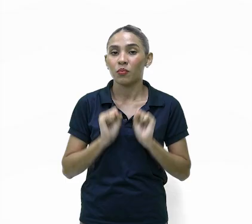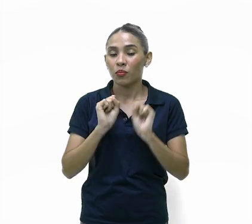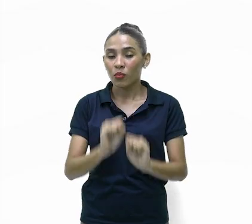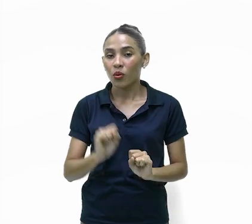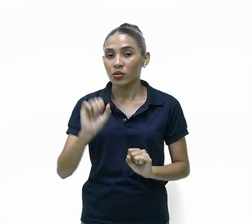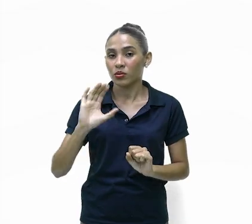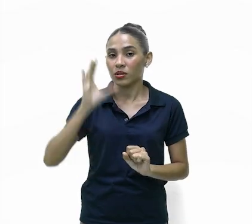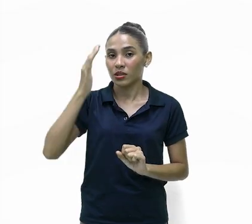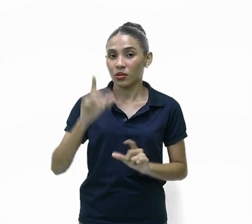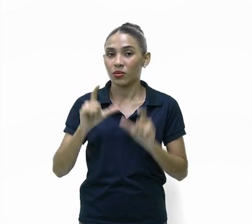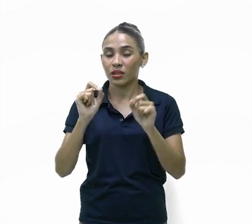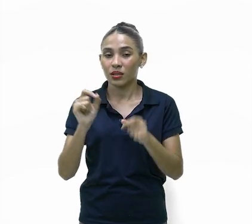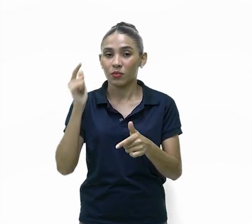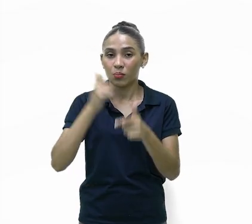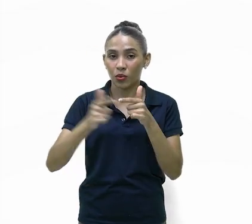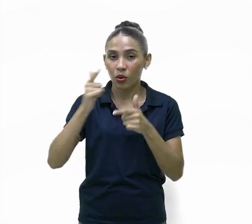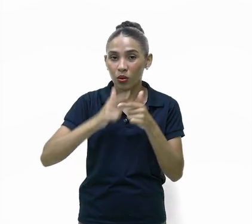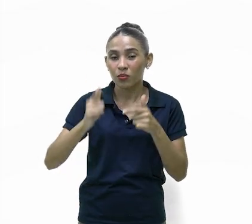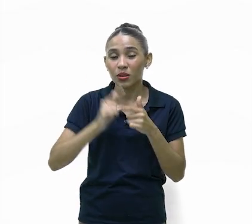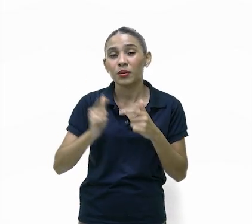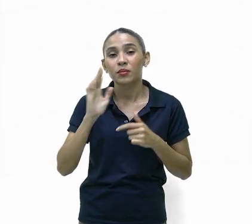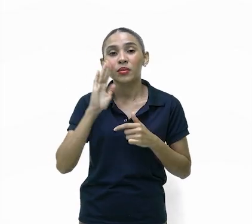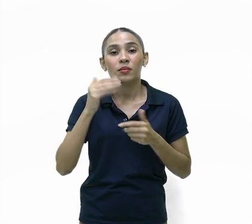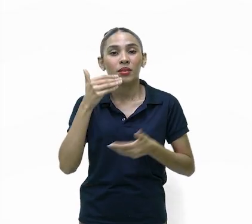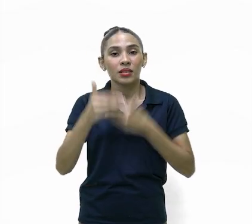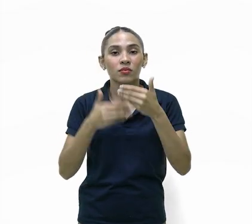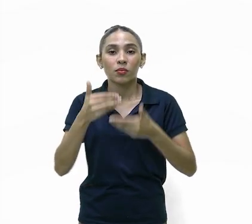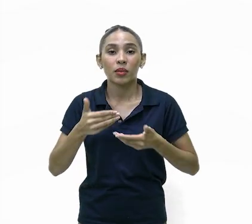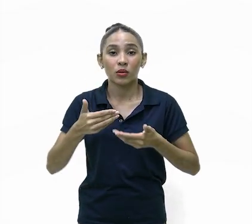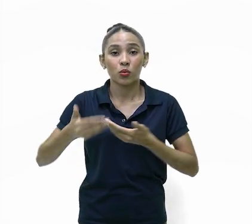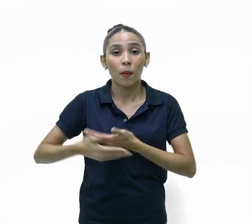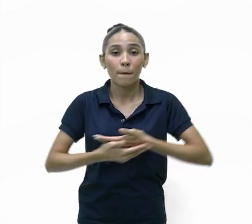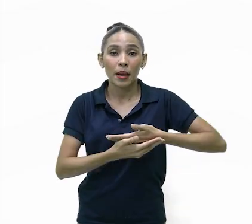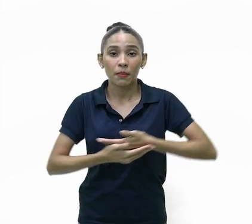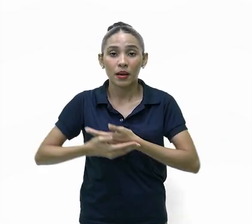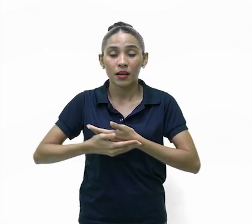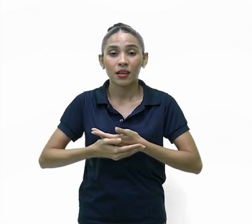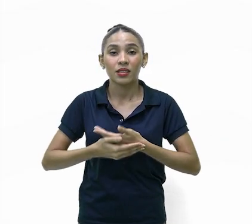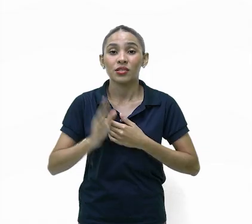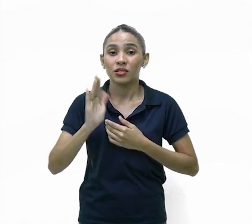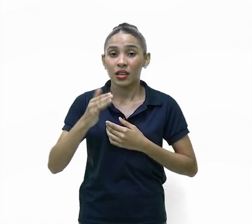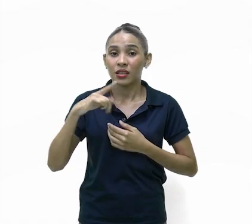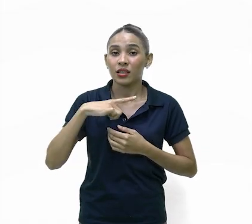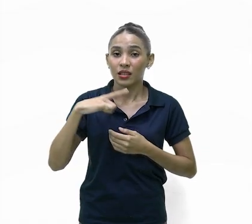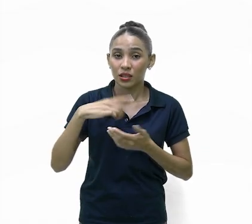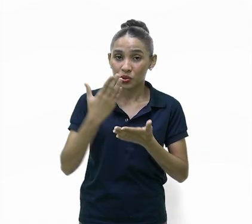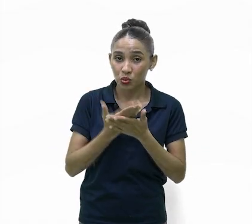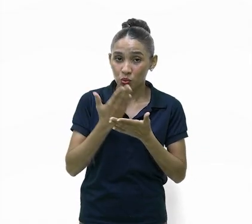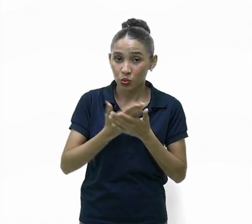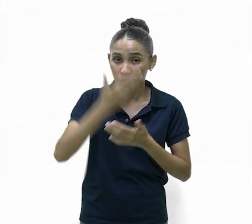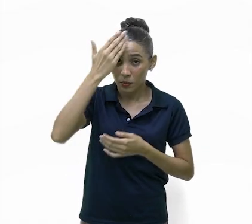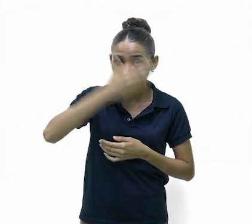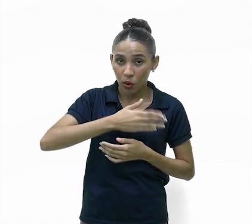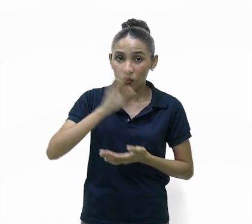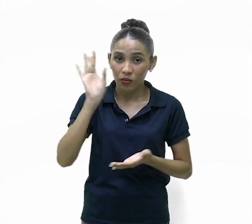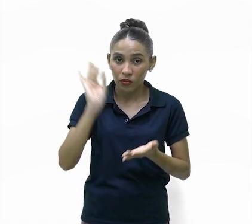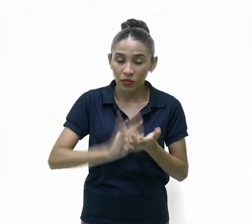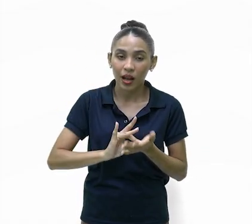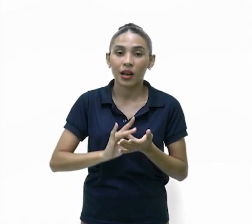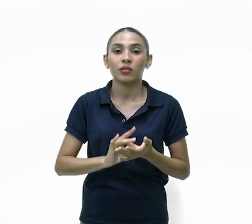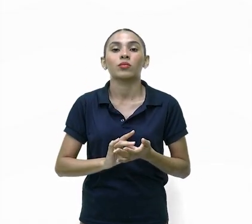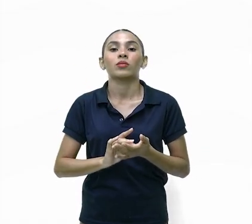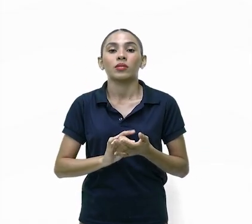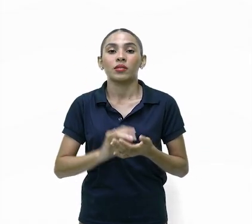podem condicionar alterações no desenvolvimento do feto. E já tem estudos que já comprovam que